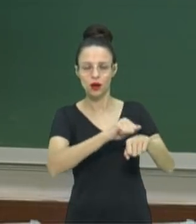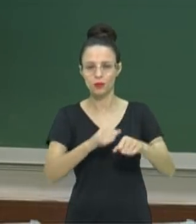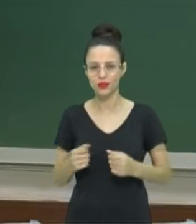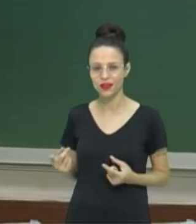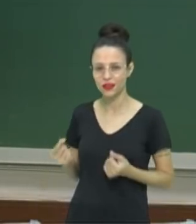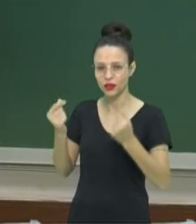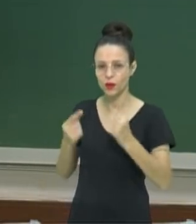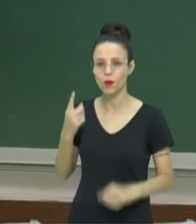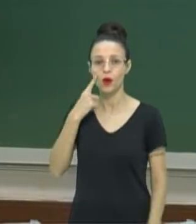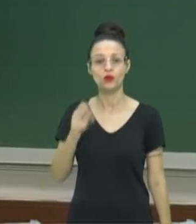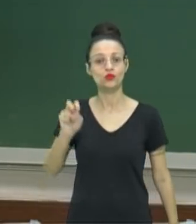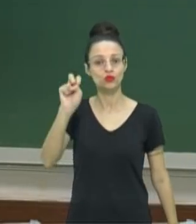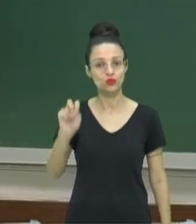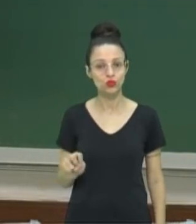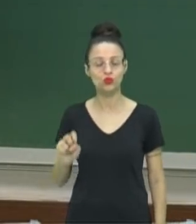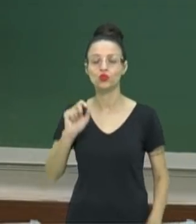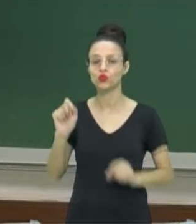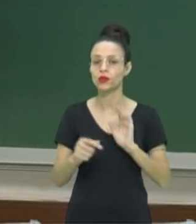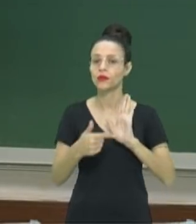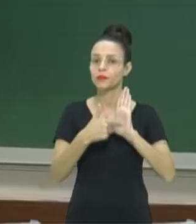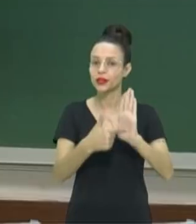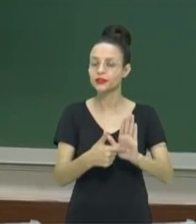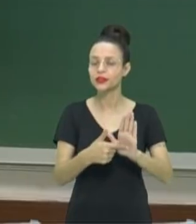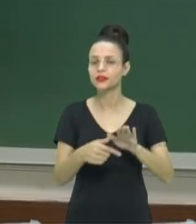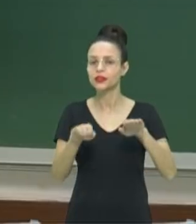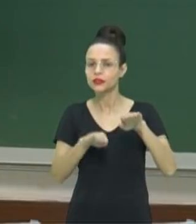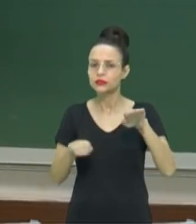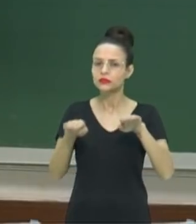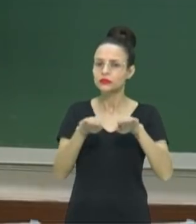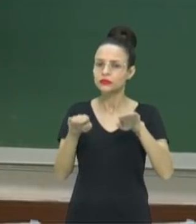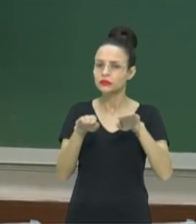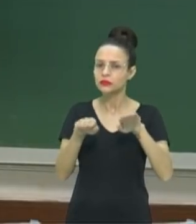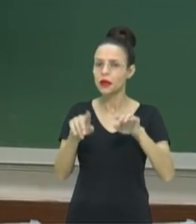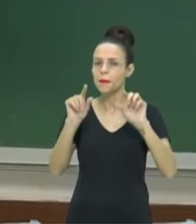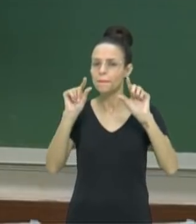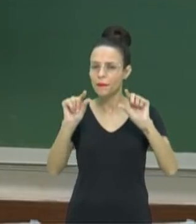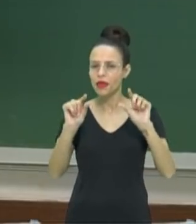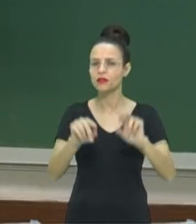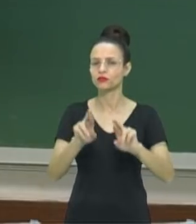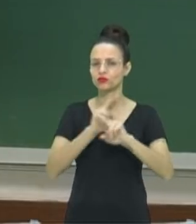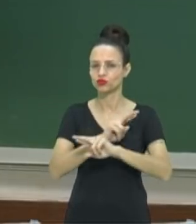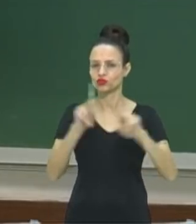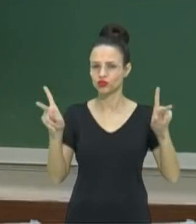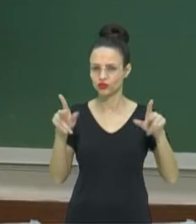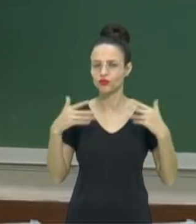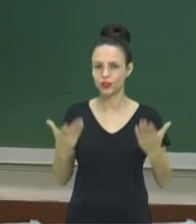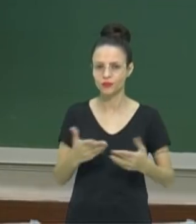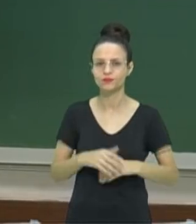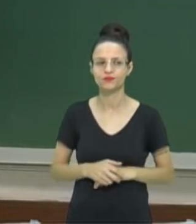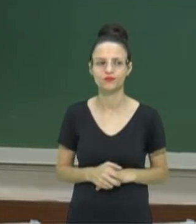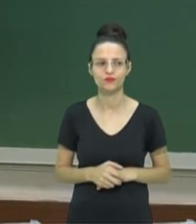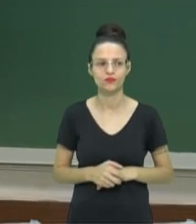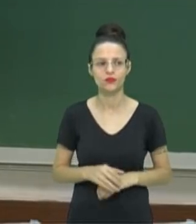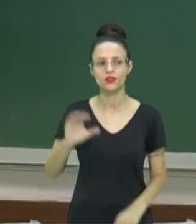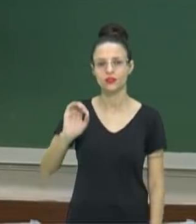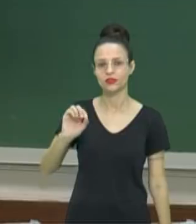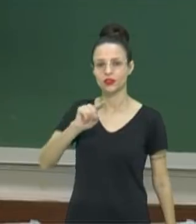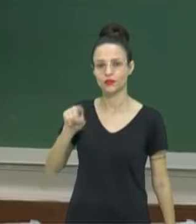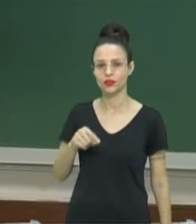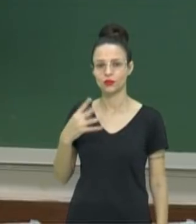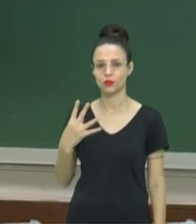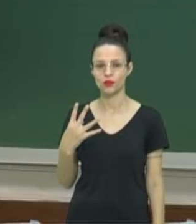No caso da região sul, é a que apresenta a menor diferença entre essa característica ali do índice de Gini, certo?